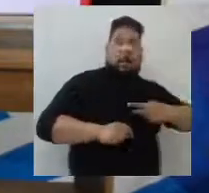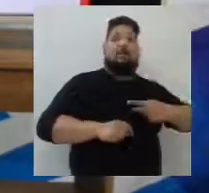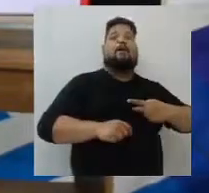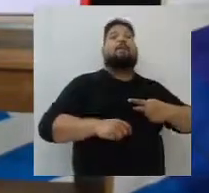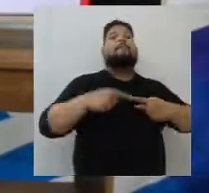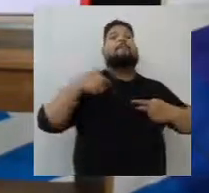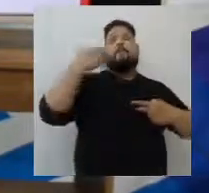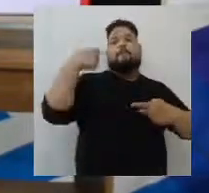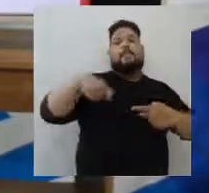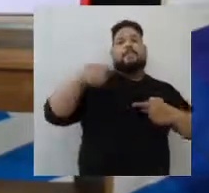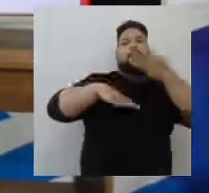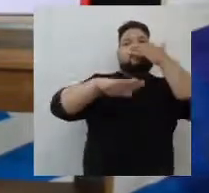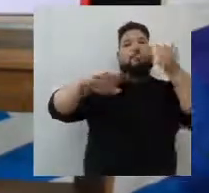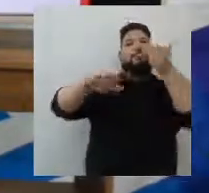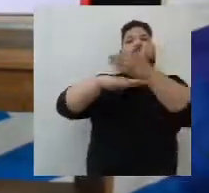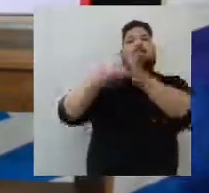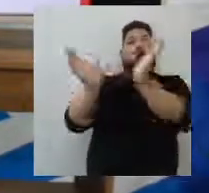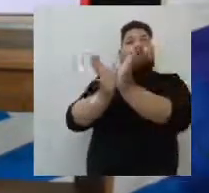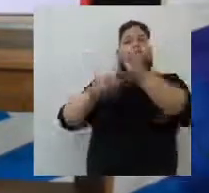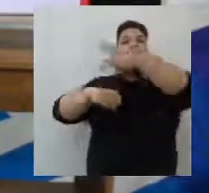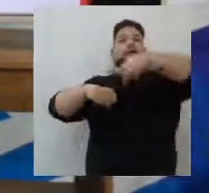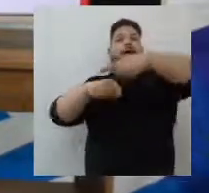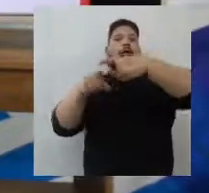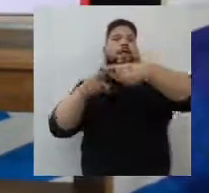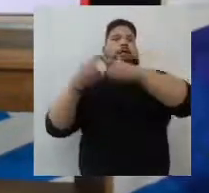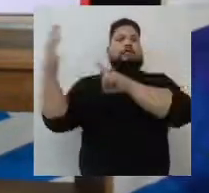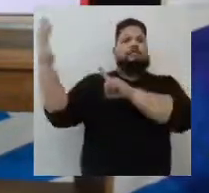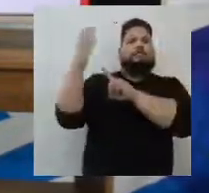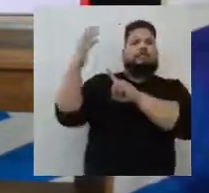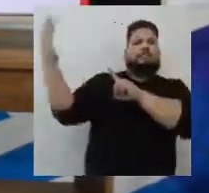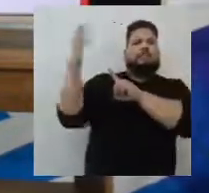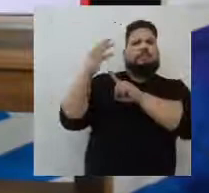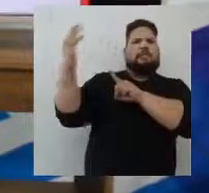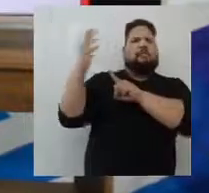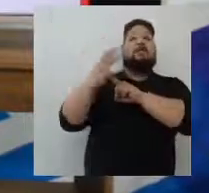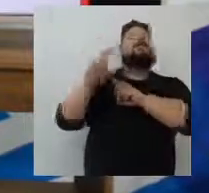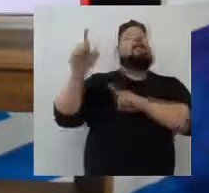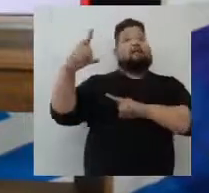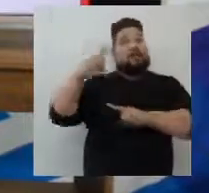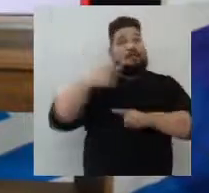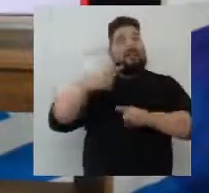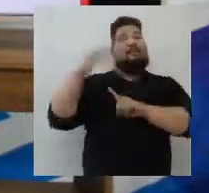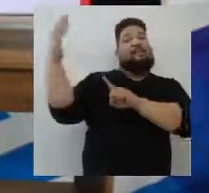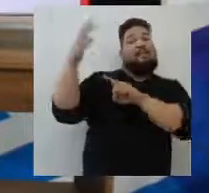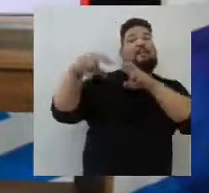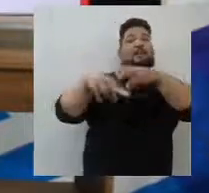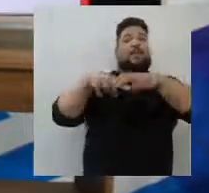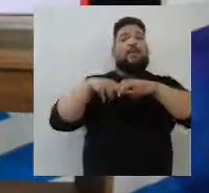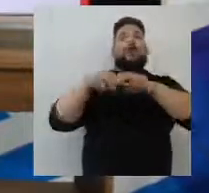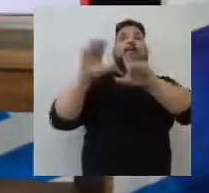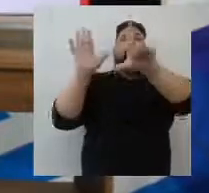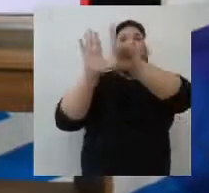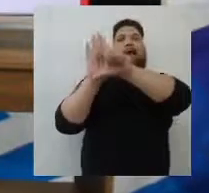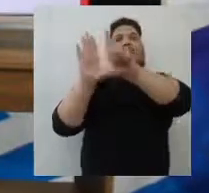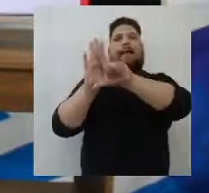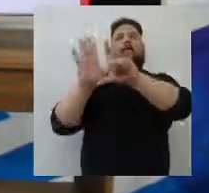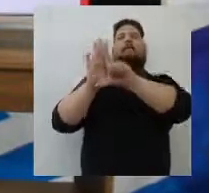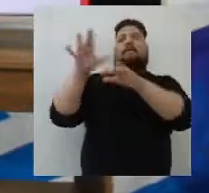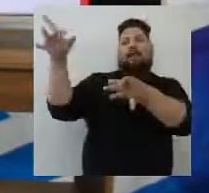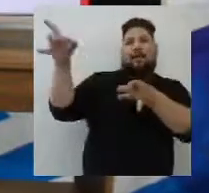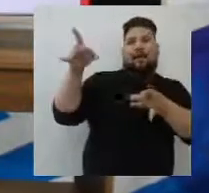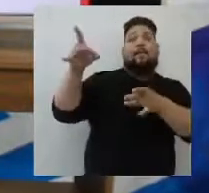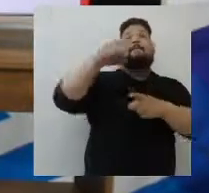ingleses. E essa pressão inglesa veio na forma de leis que proibiam,